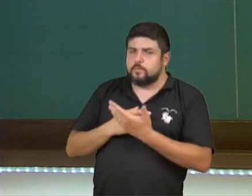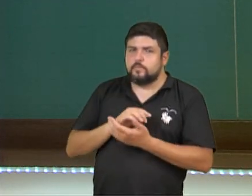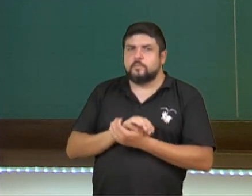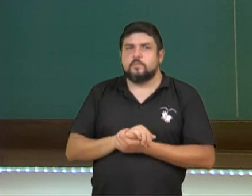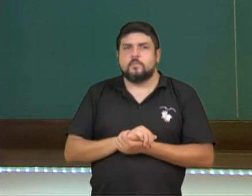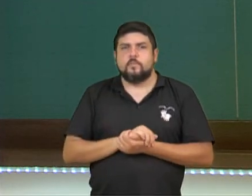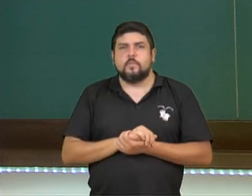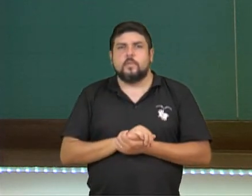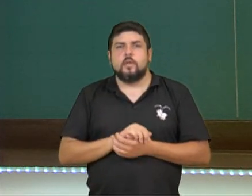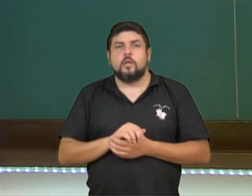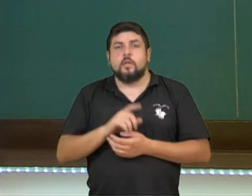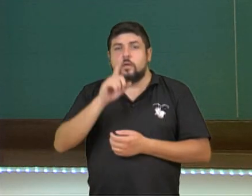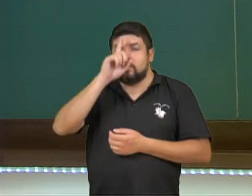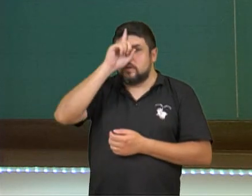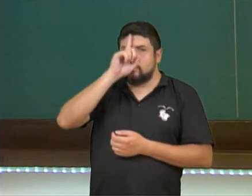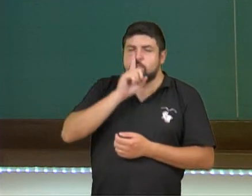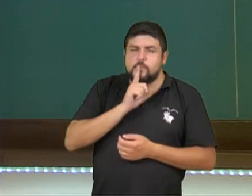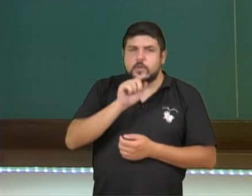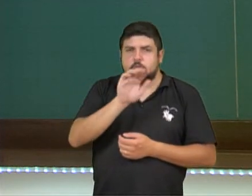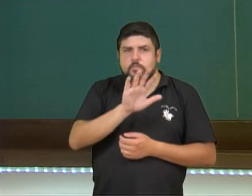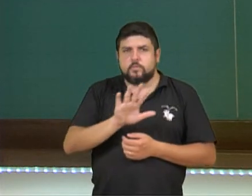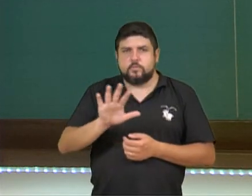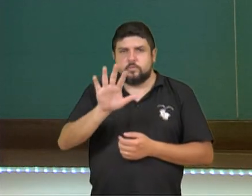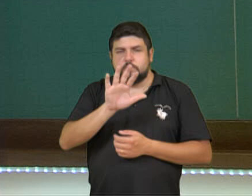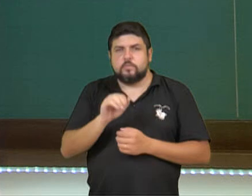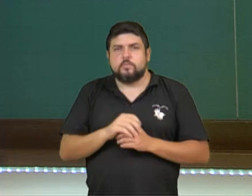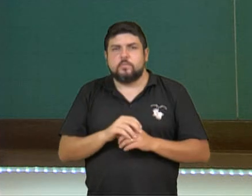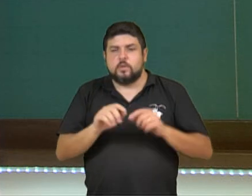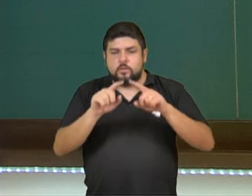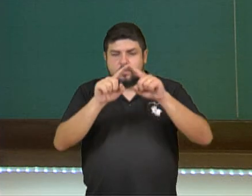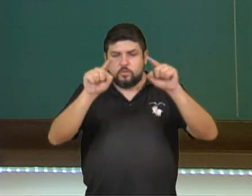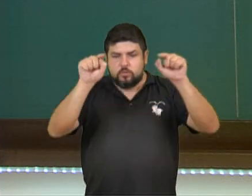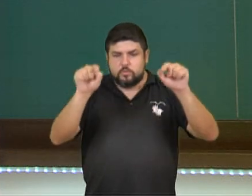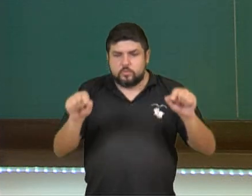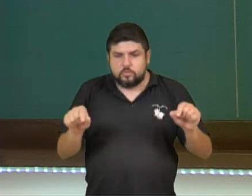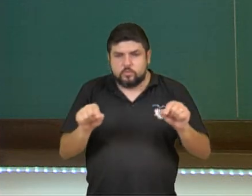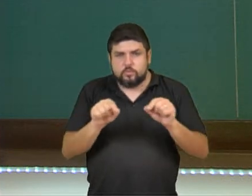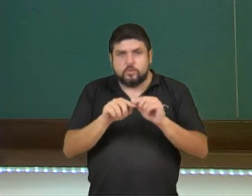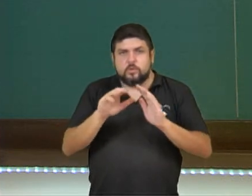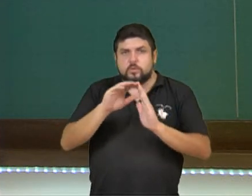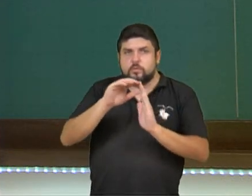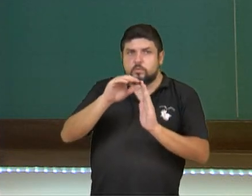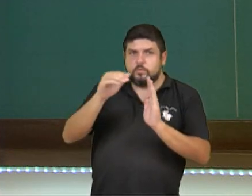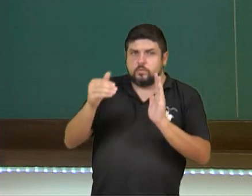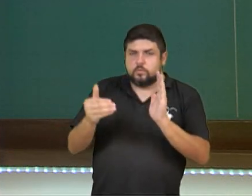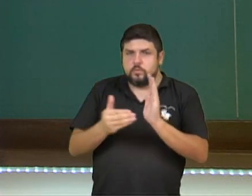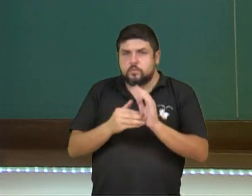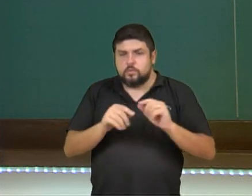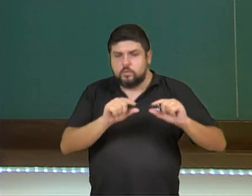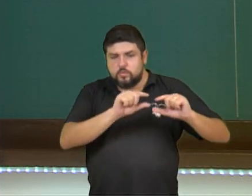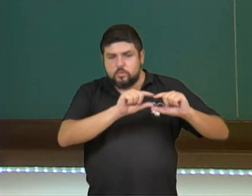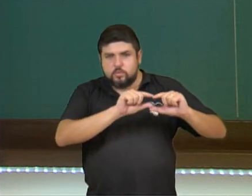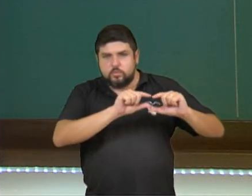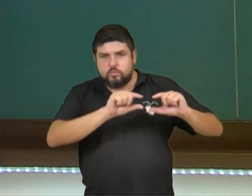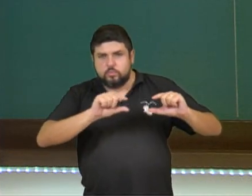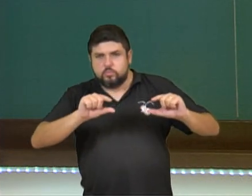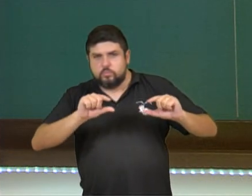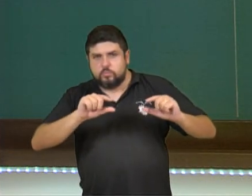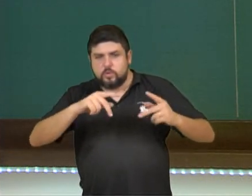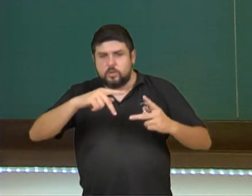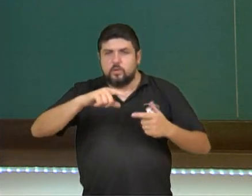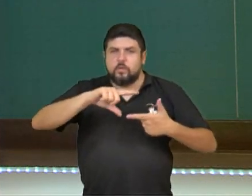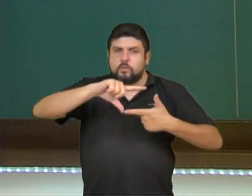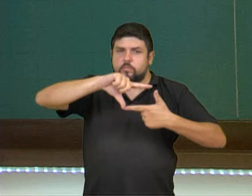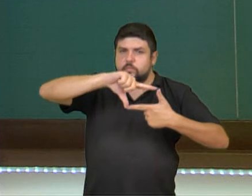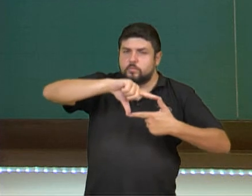área amarela, então, eu pego a área total, tiro a área do retângulo, esse retângulo aqui, tiro